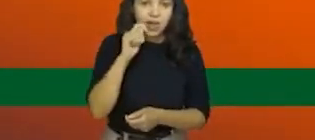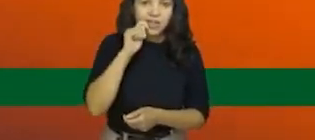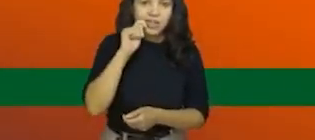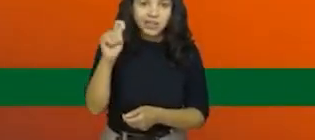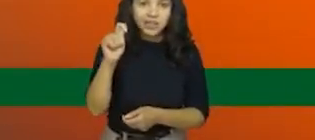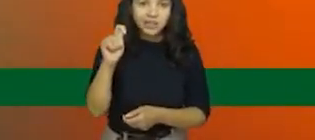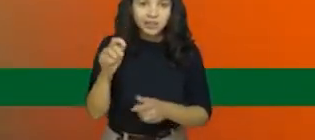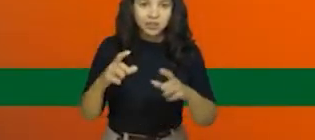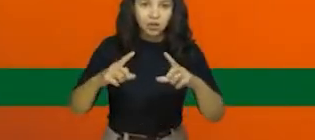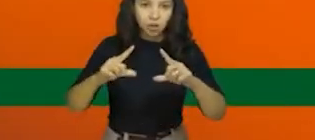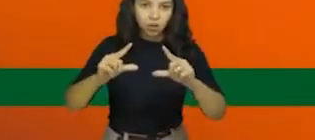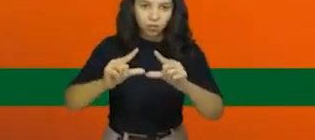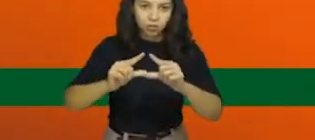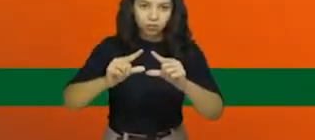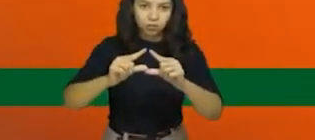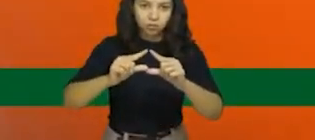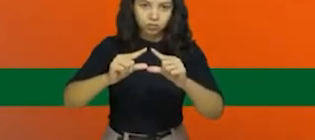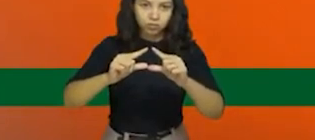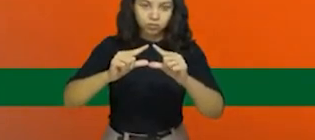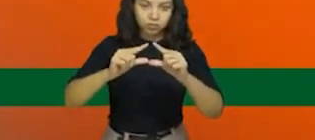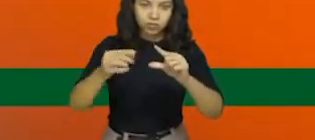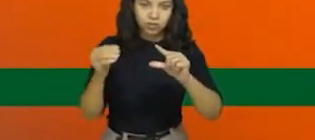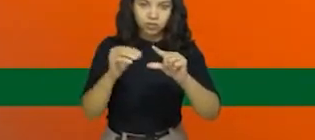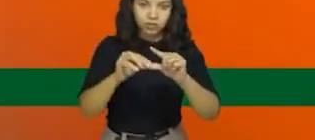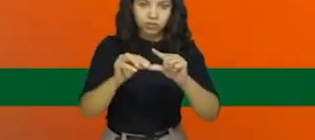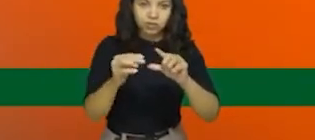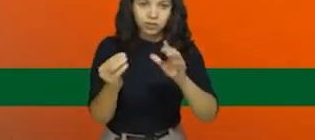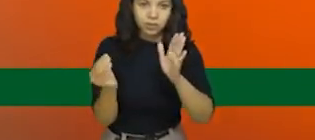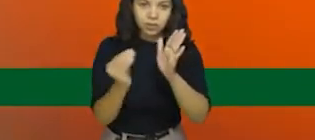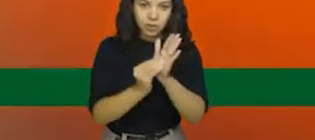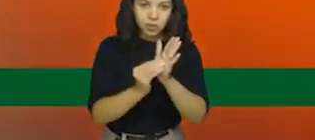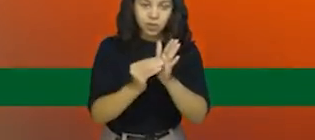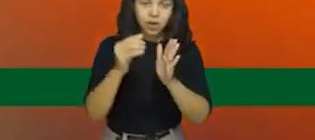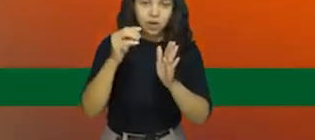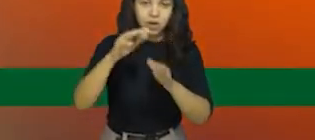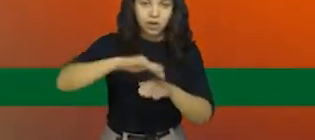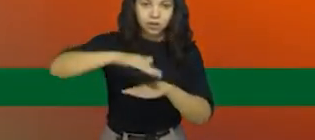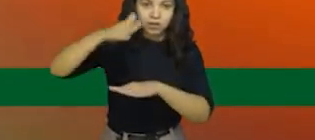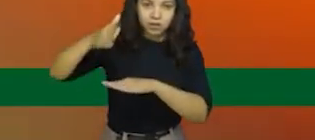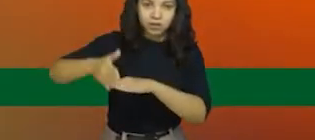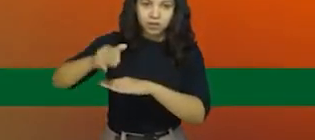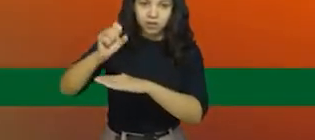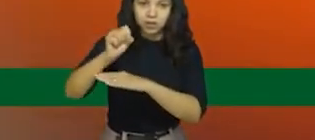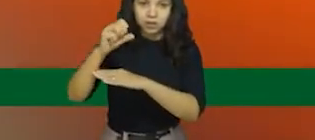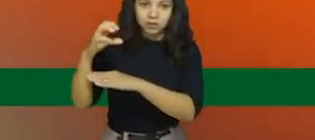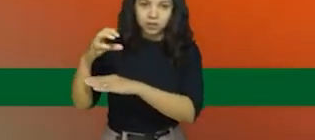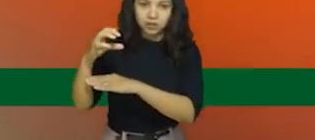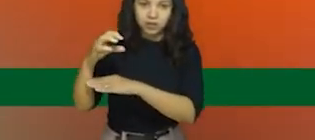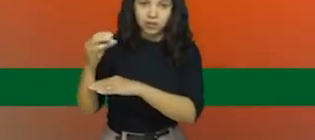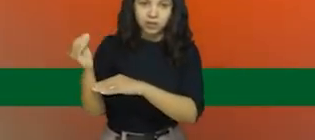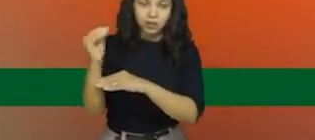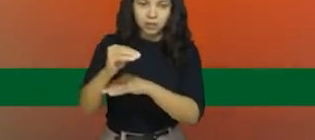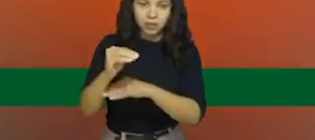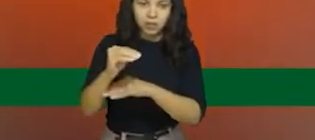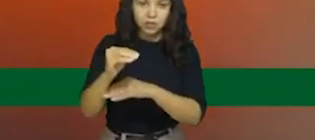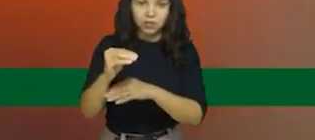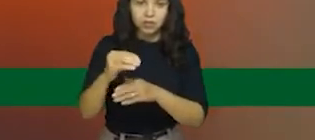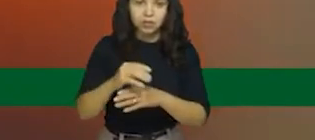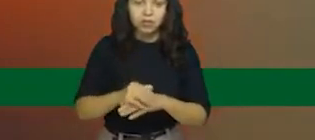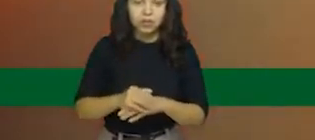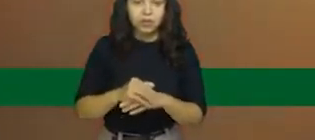naquela caixinha. Inclusive tem a marca ali da Serra Catarinense, né? Ficou o pinhão e escrito embaixo em